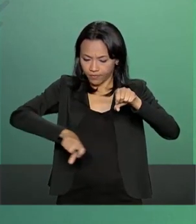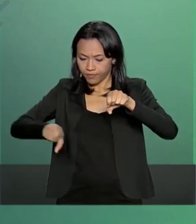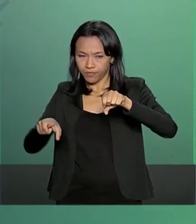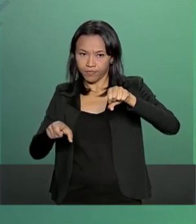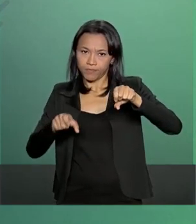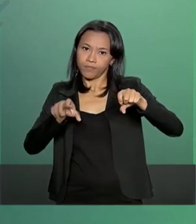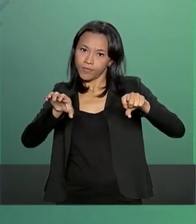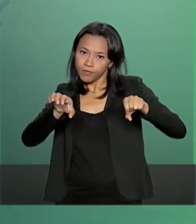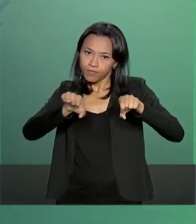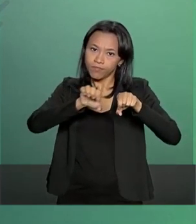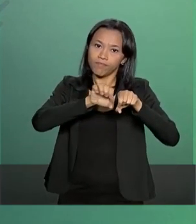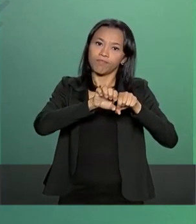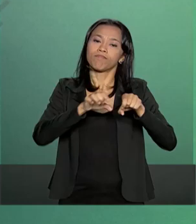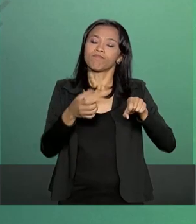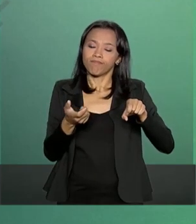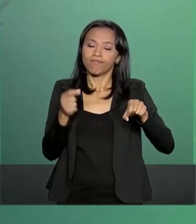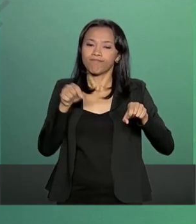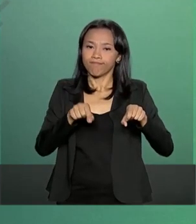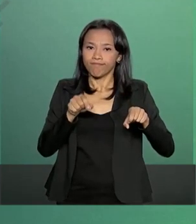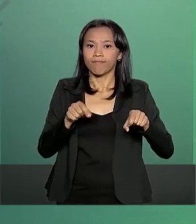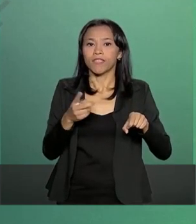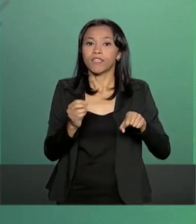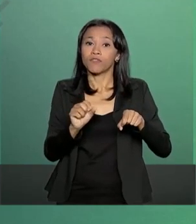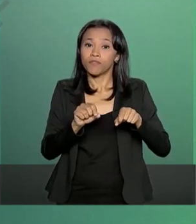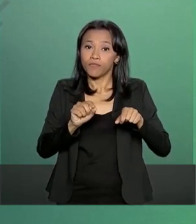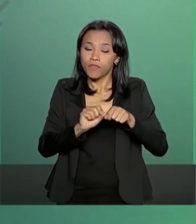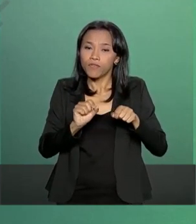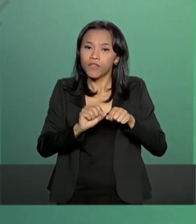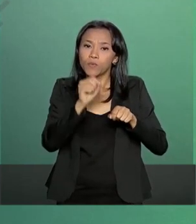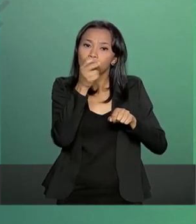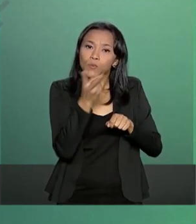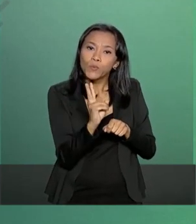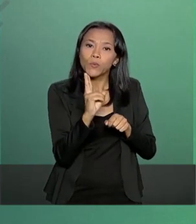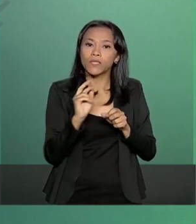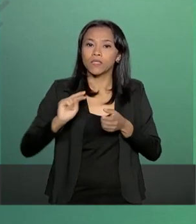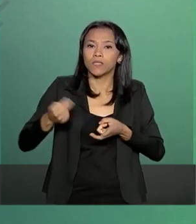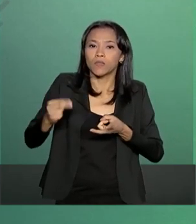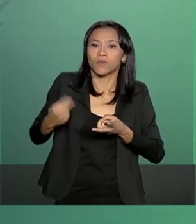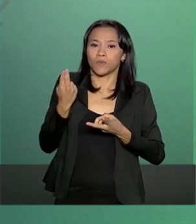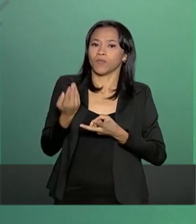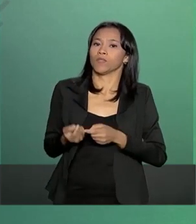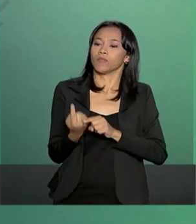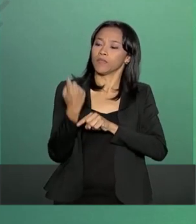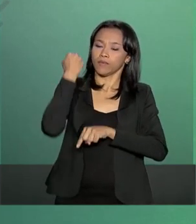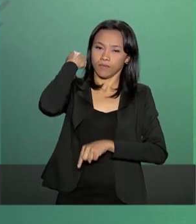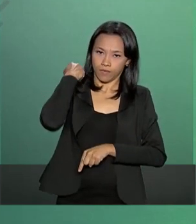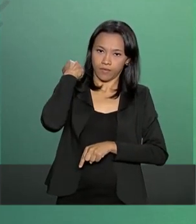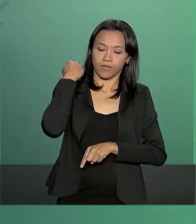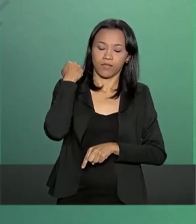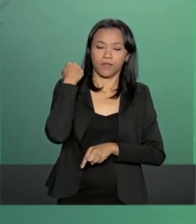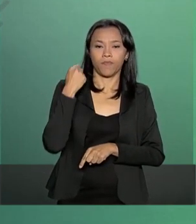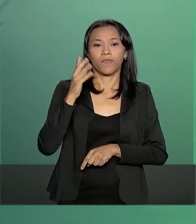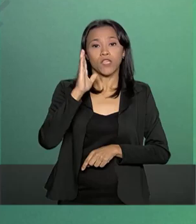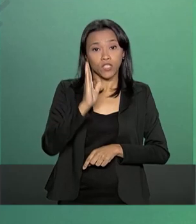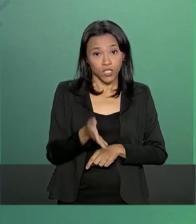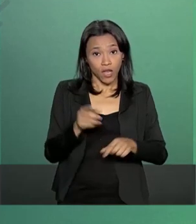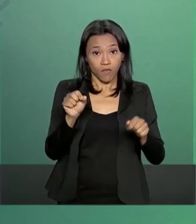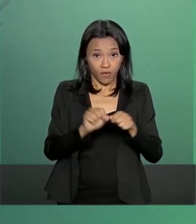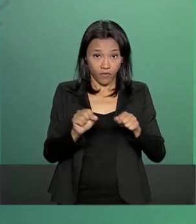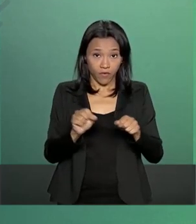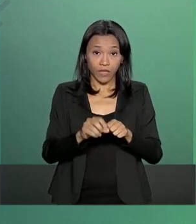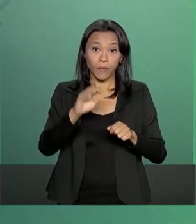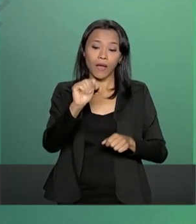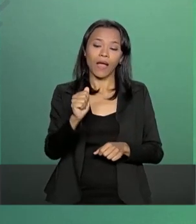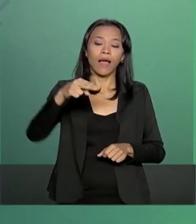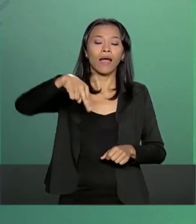aderências decorrentes das duas cirurgias anteriores. Foi realizada anastomose do